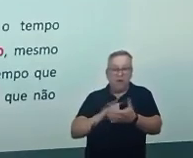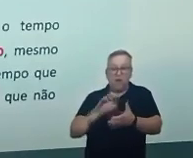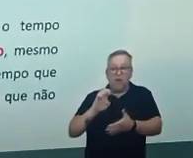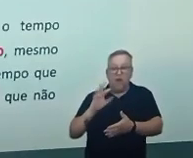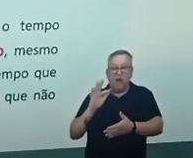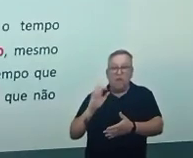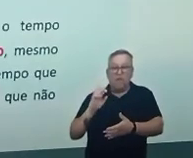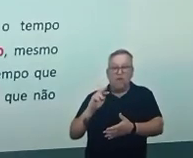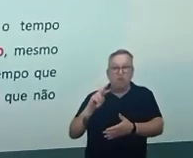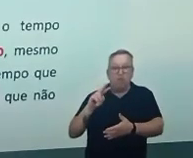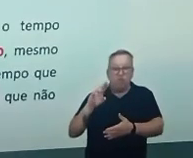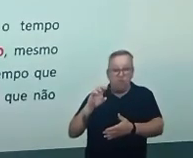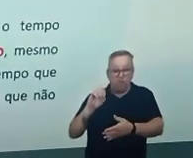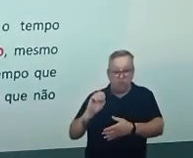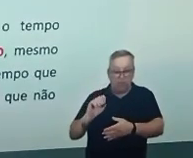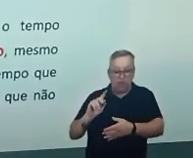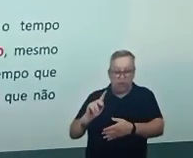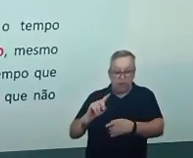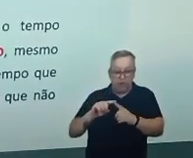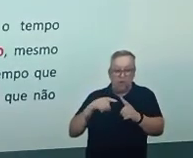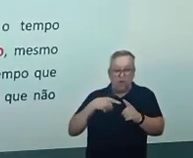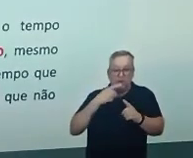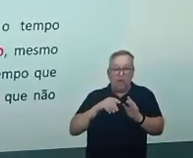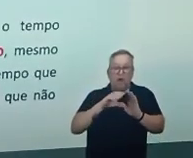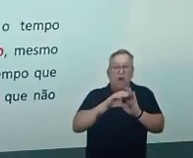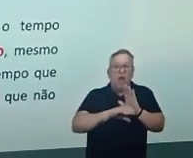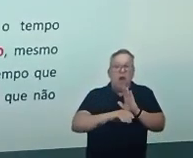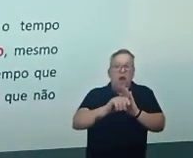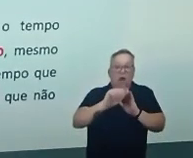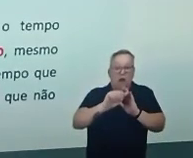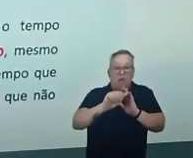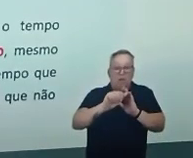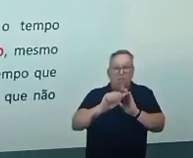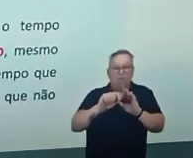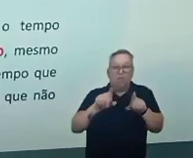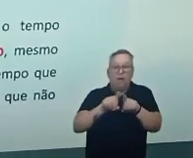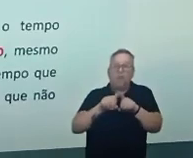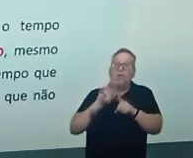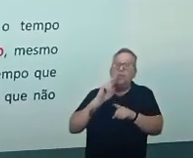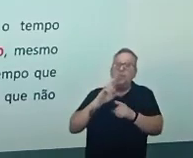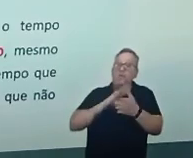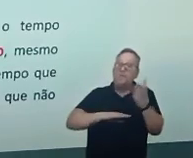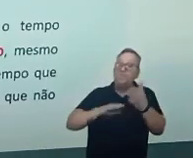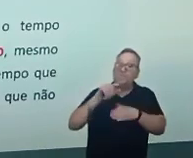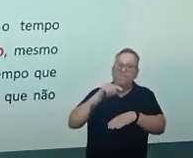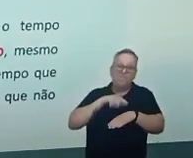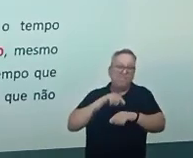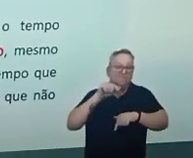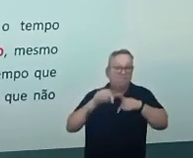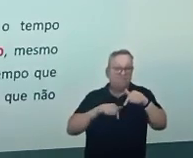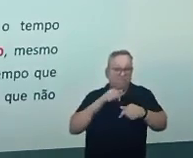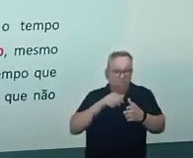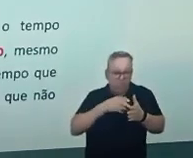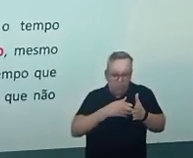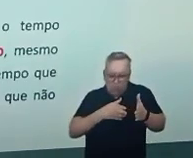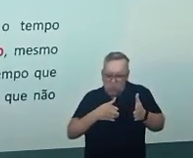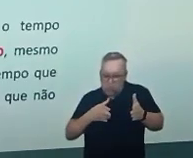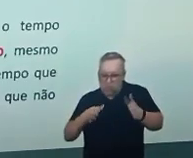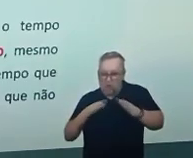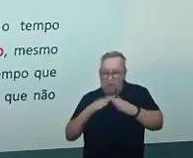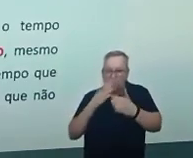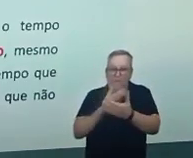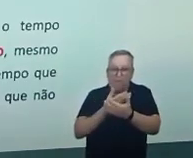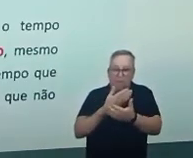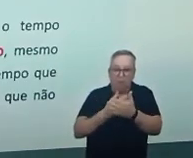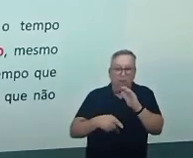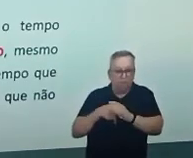gente costuma chamar o pessoal que é categoria A e o OFA. Então, considera todo o tempo trabalhado na unidade escolar no